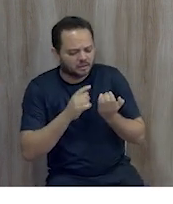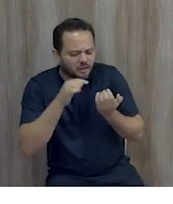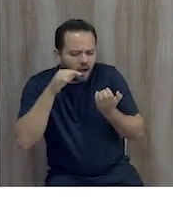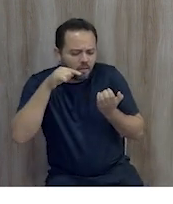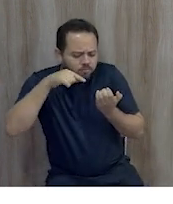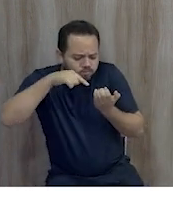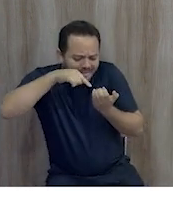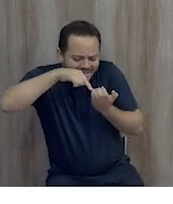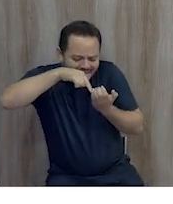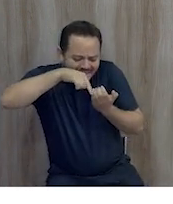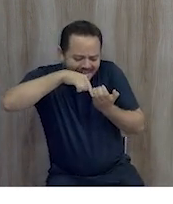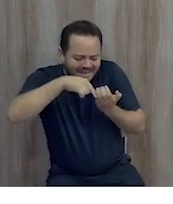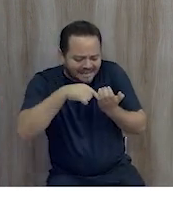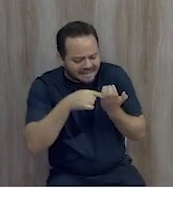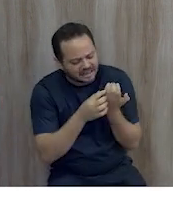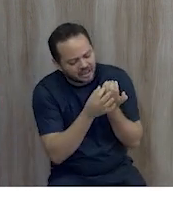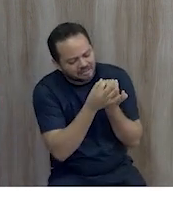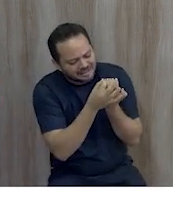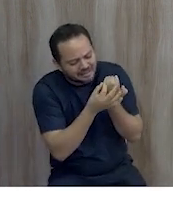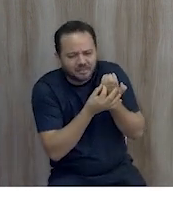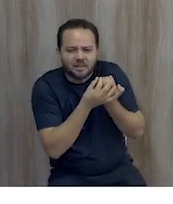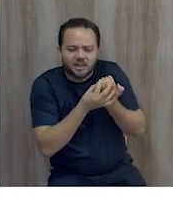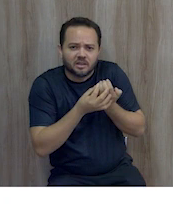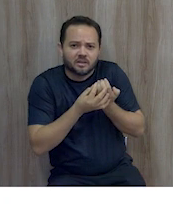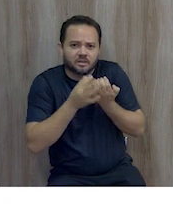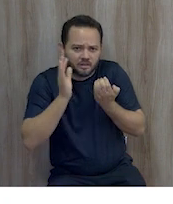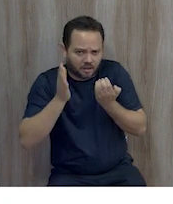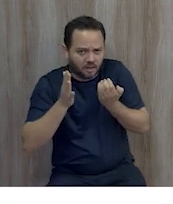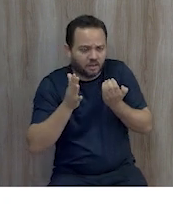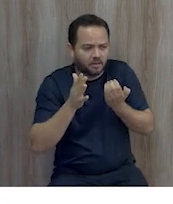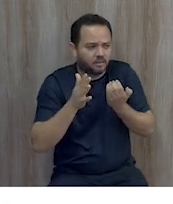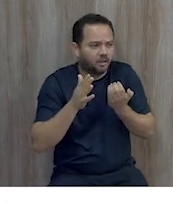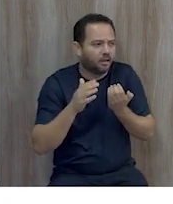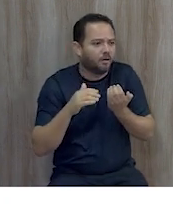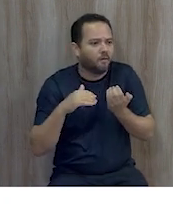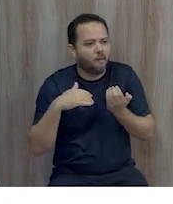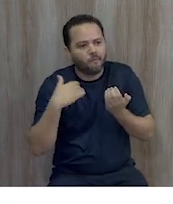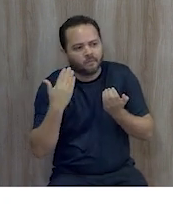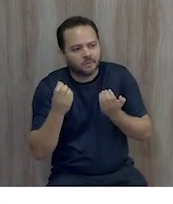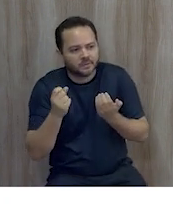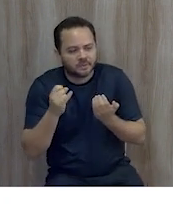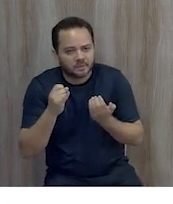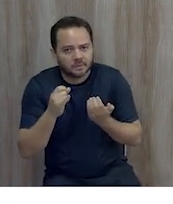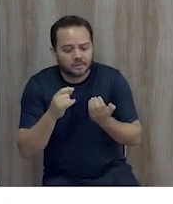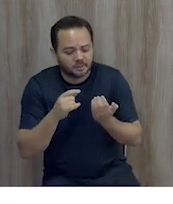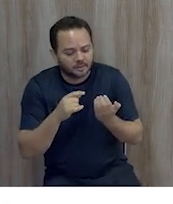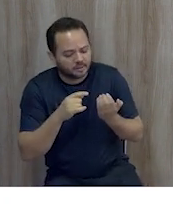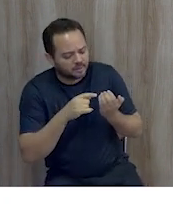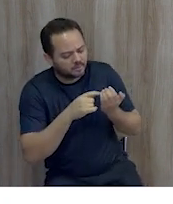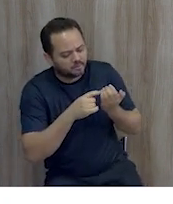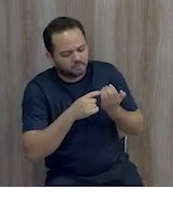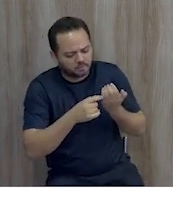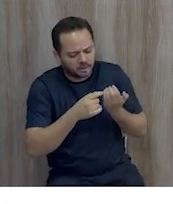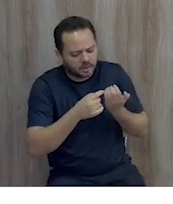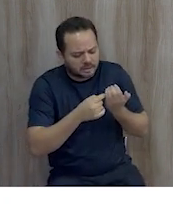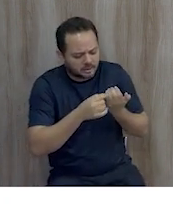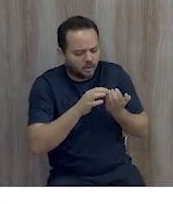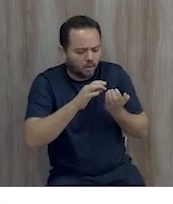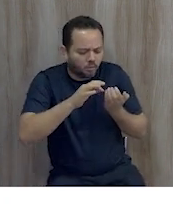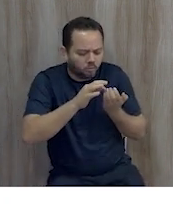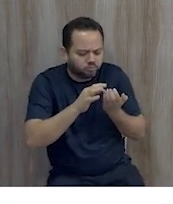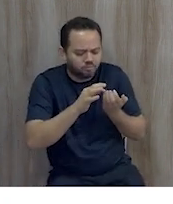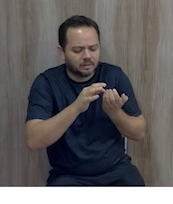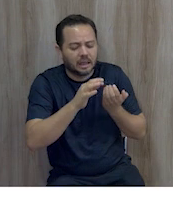pega também parte da raiz, ou se ela está associada, né, só na coronal, e a gente